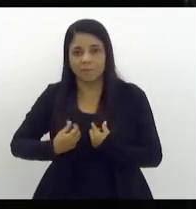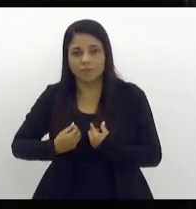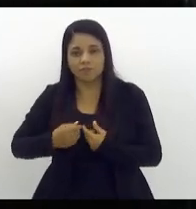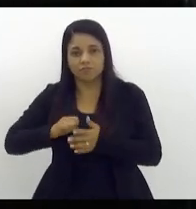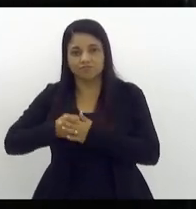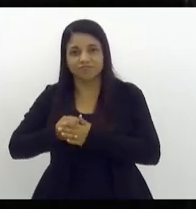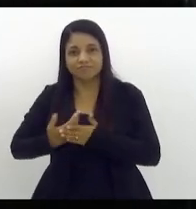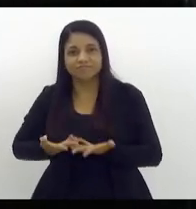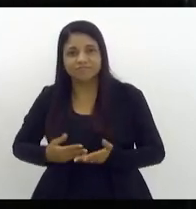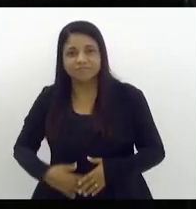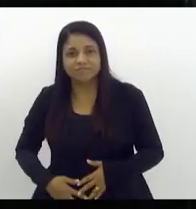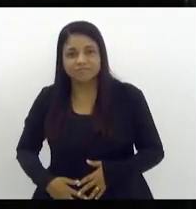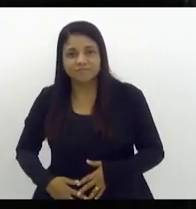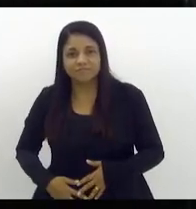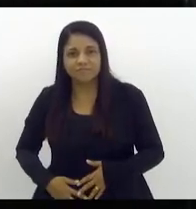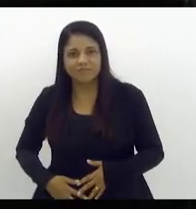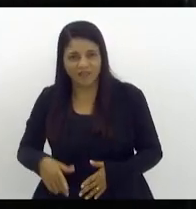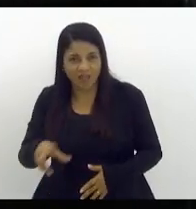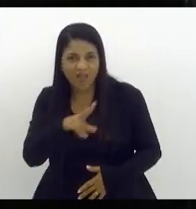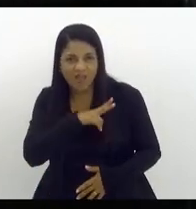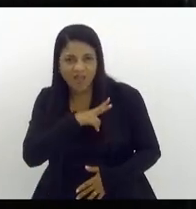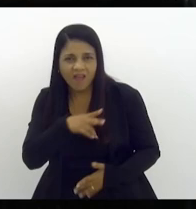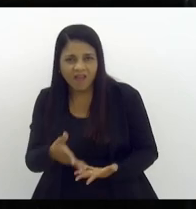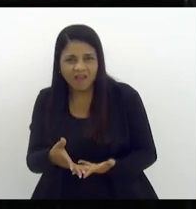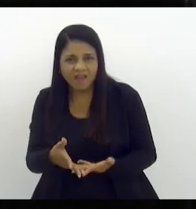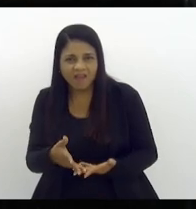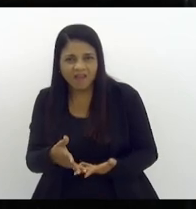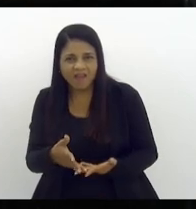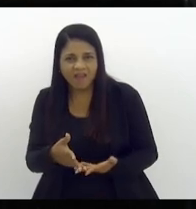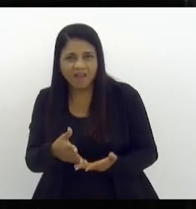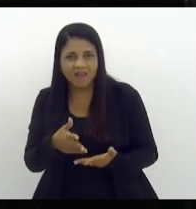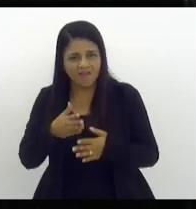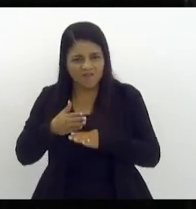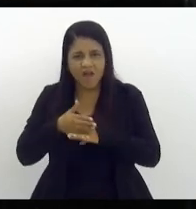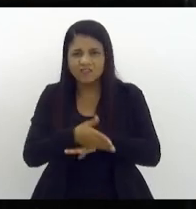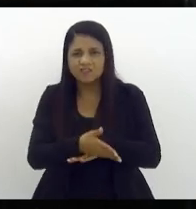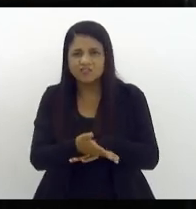Essa é a realidade da privacidade dos policiais sendo invadida.